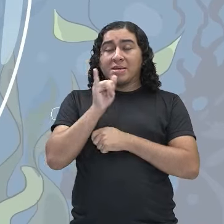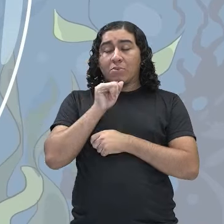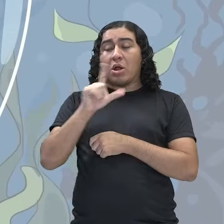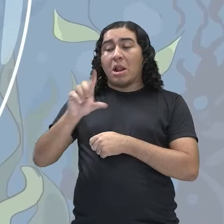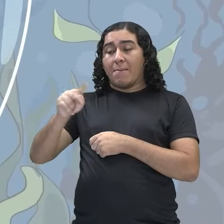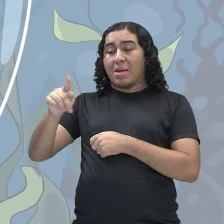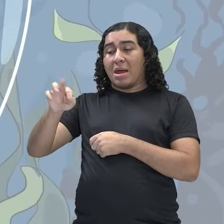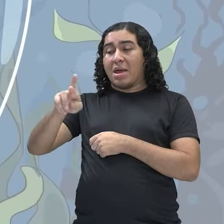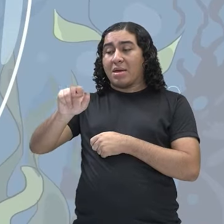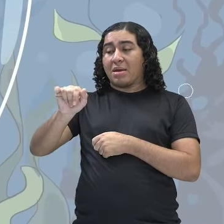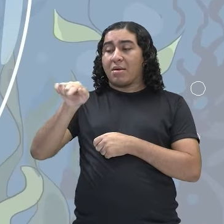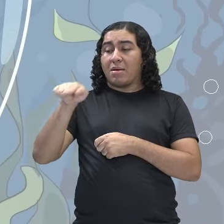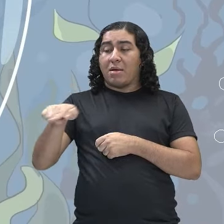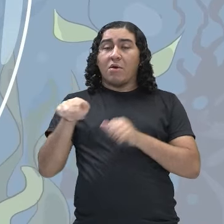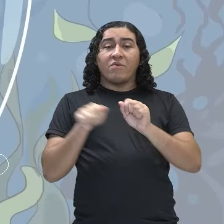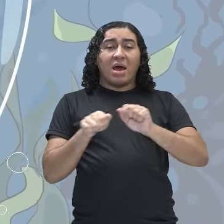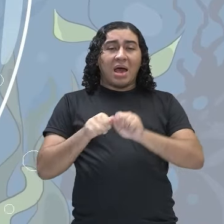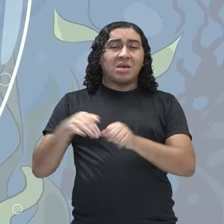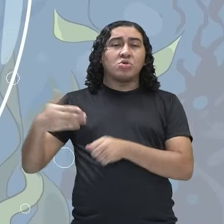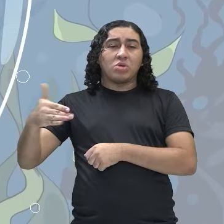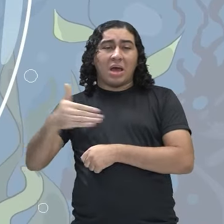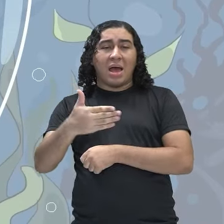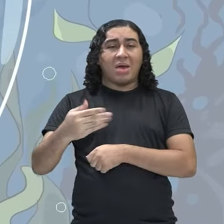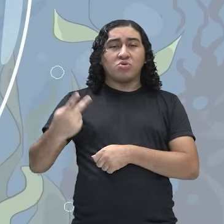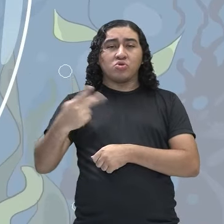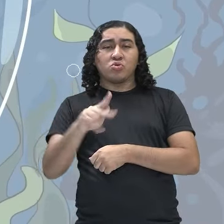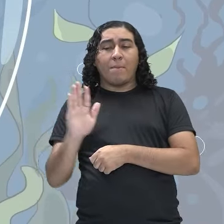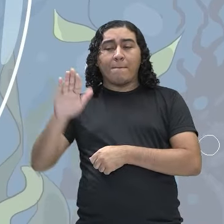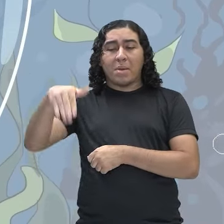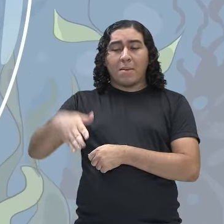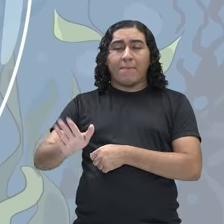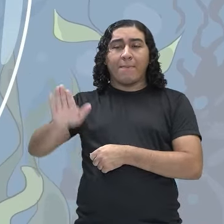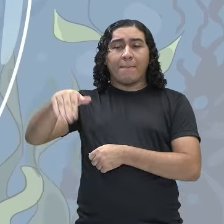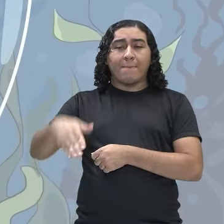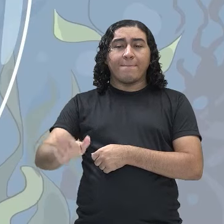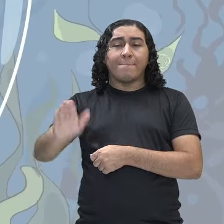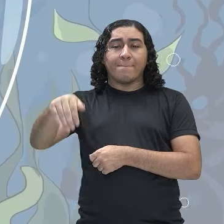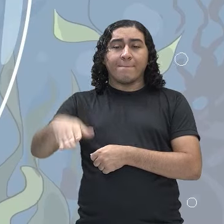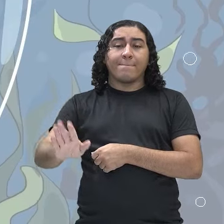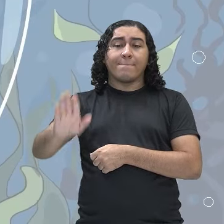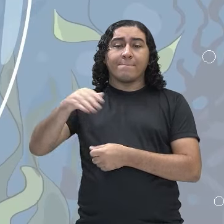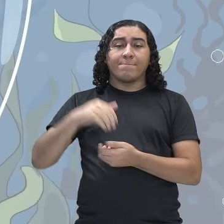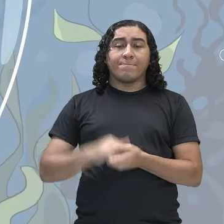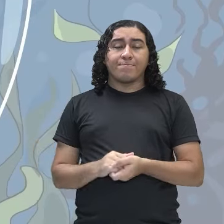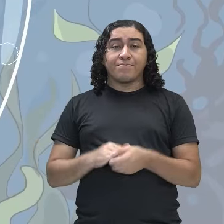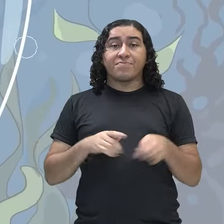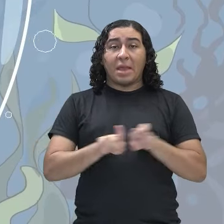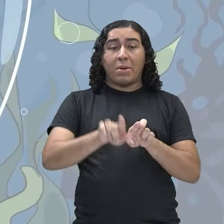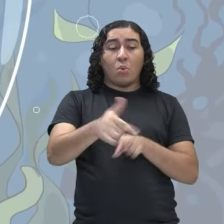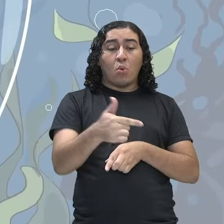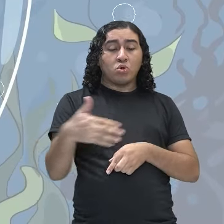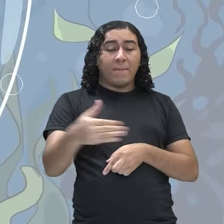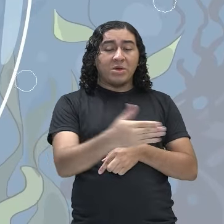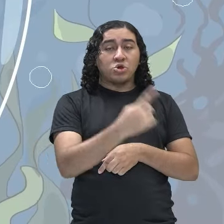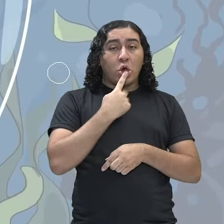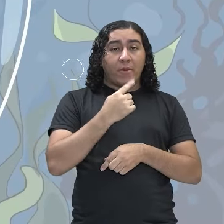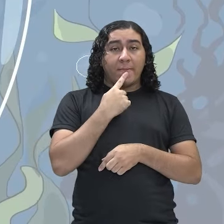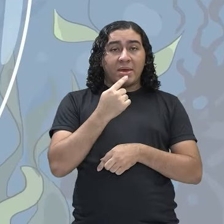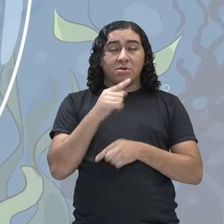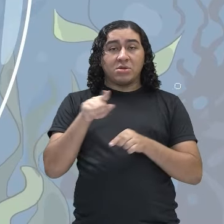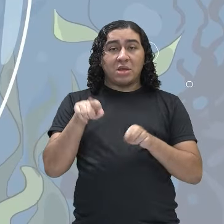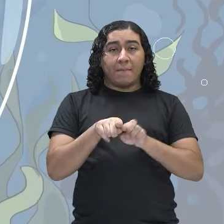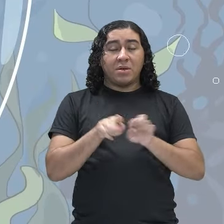né, realizando ali aquele nado mais ondulado, como a gente consegue observar. O pirarucu, que está relacionado